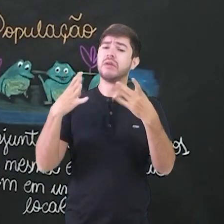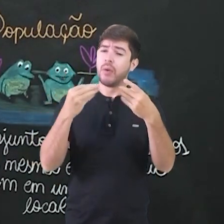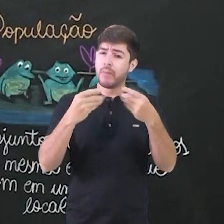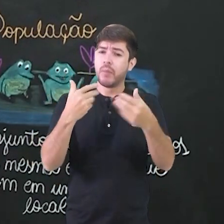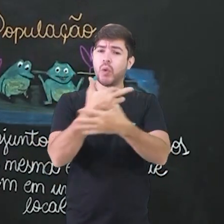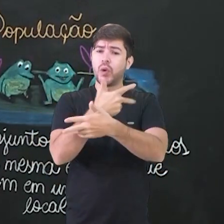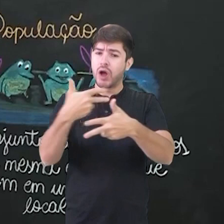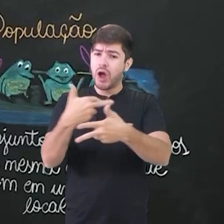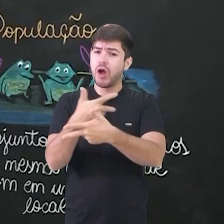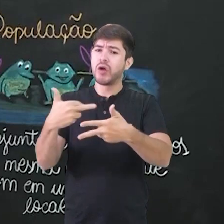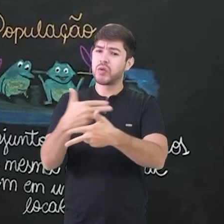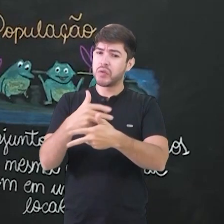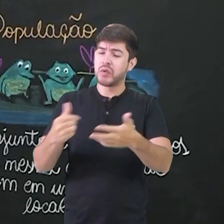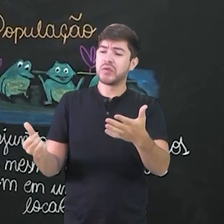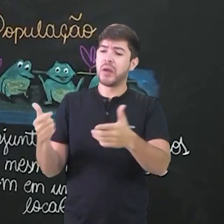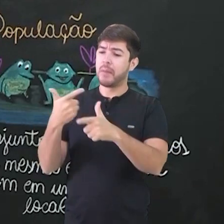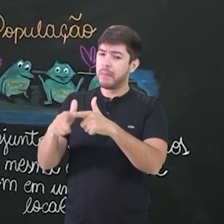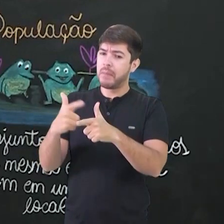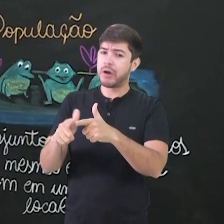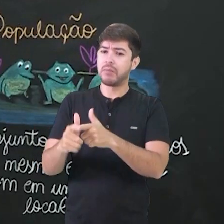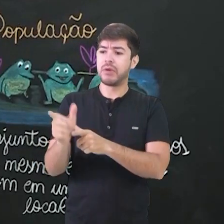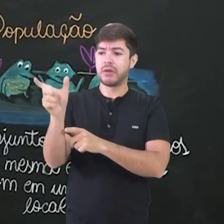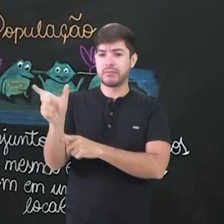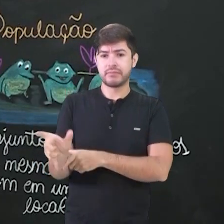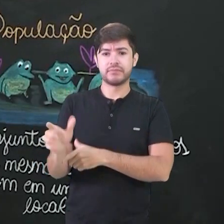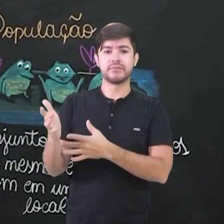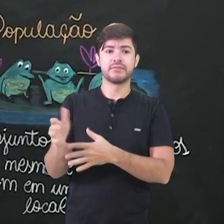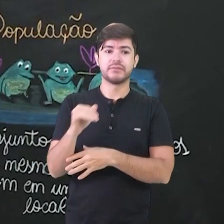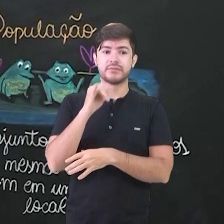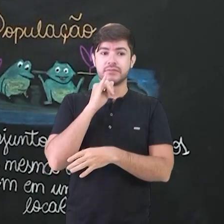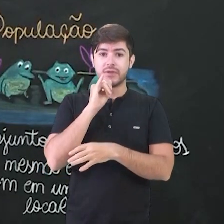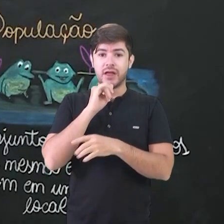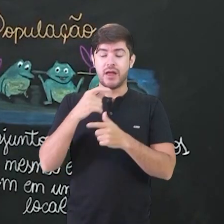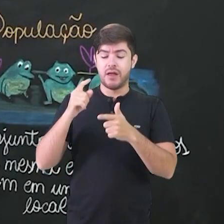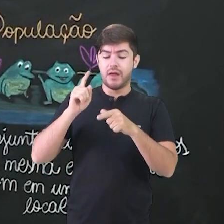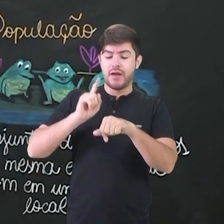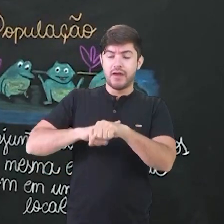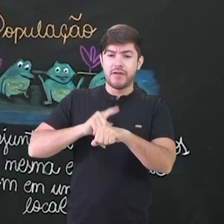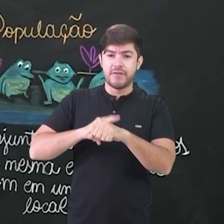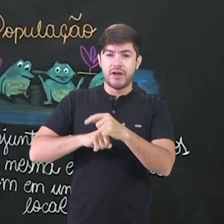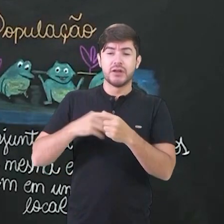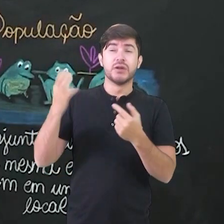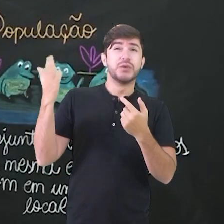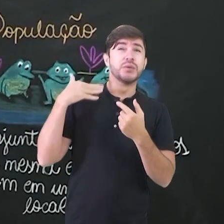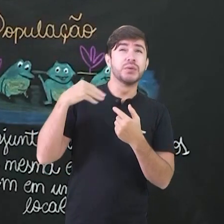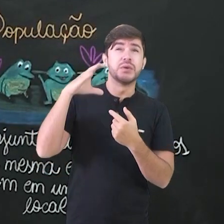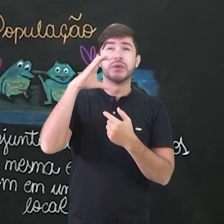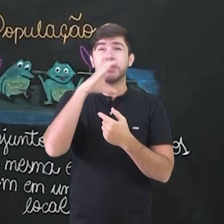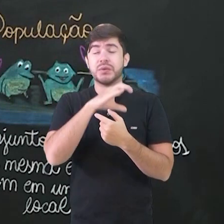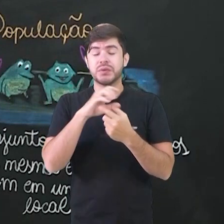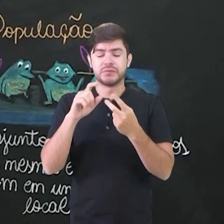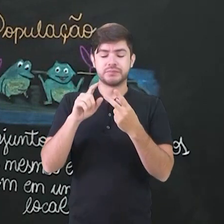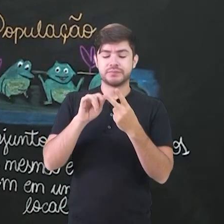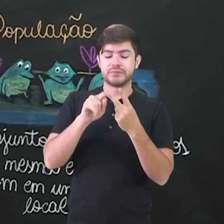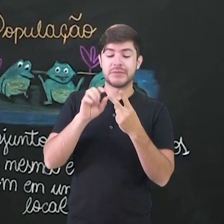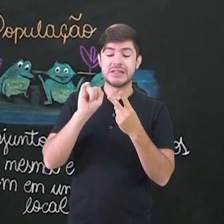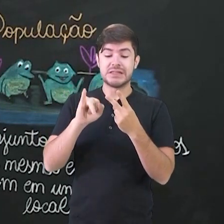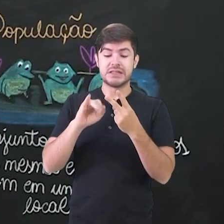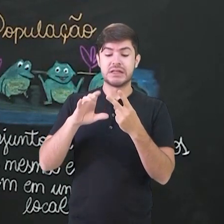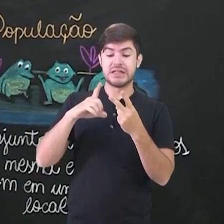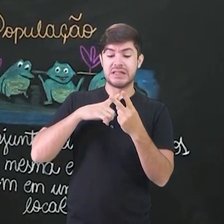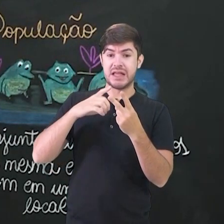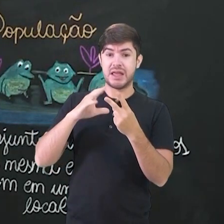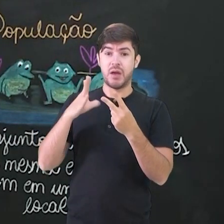populações. Fatores climáticos, fatores reprodutivos. Se tiver mais macho que fêmea, vamos